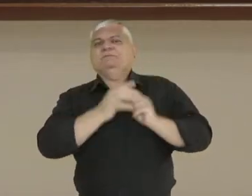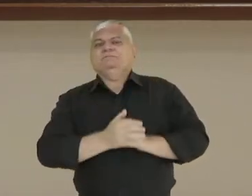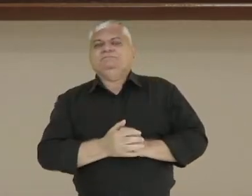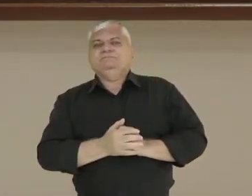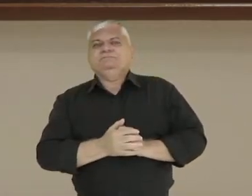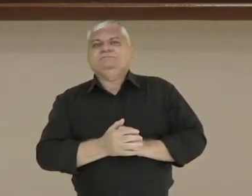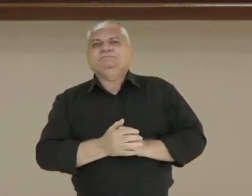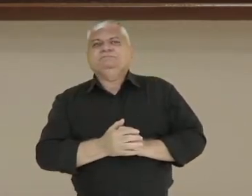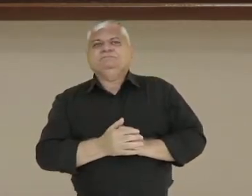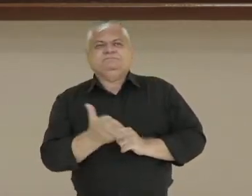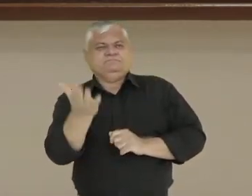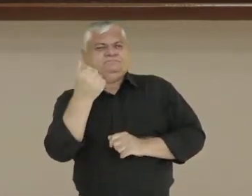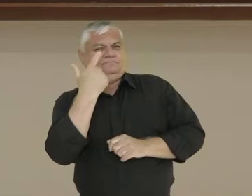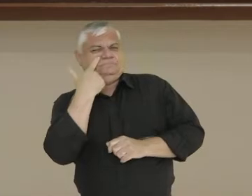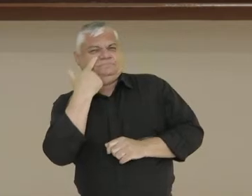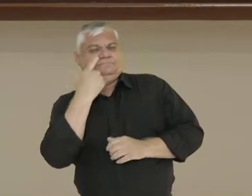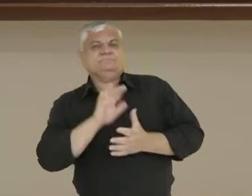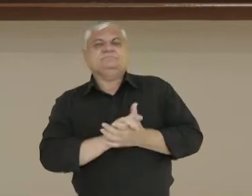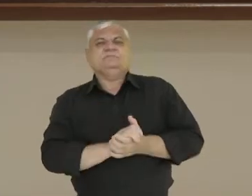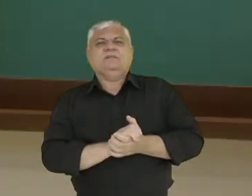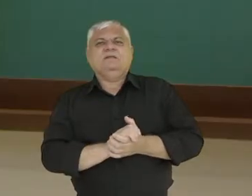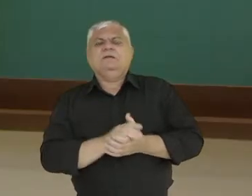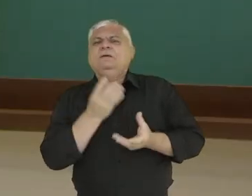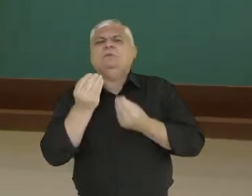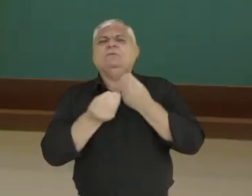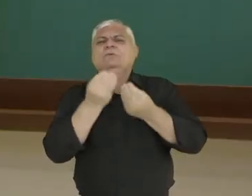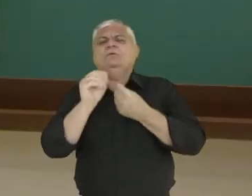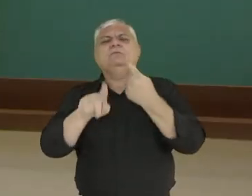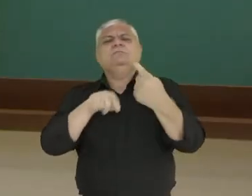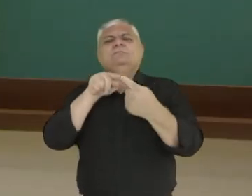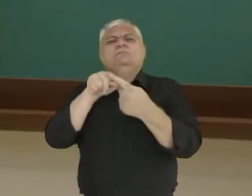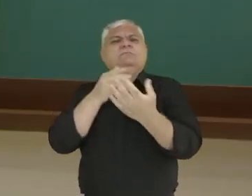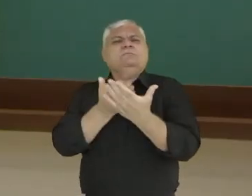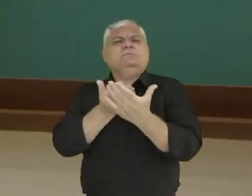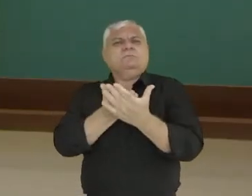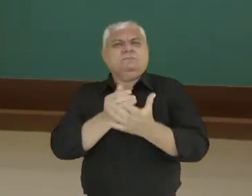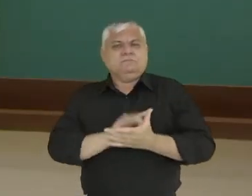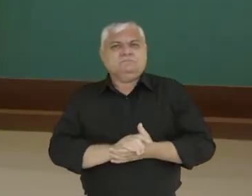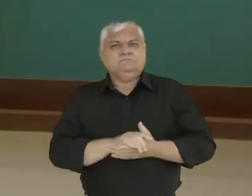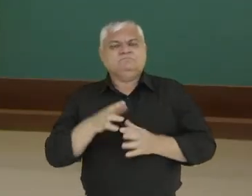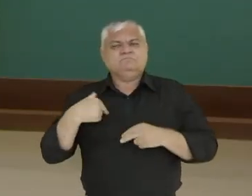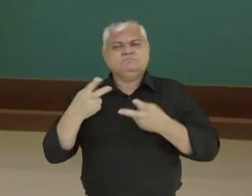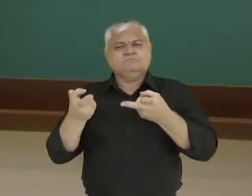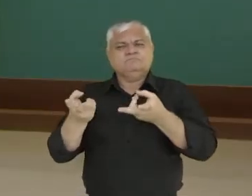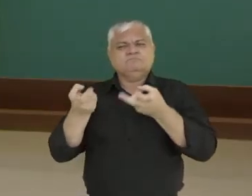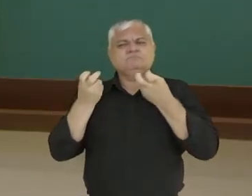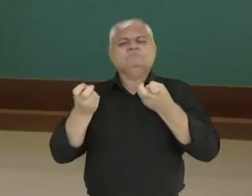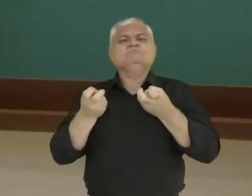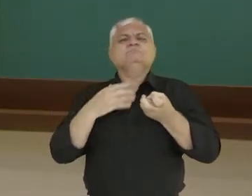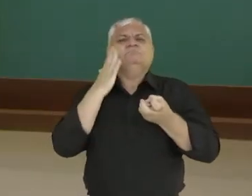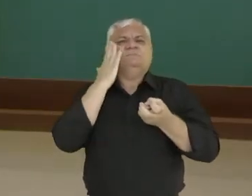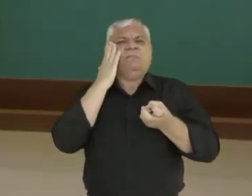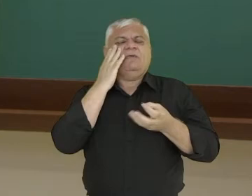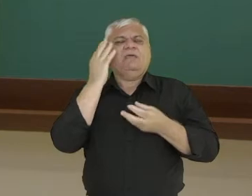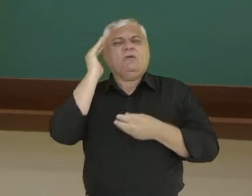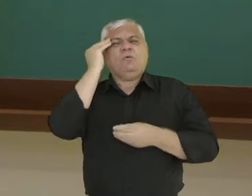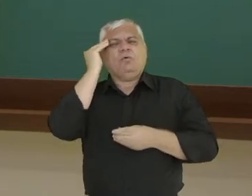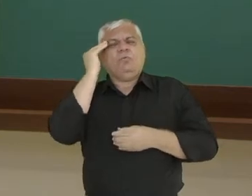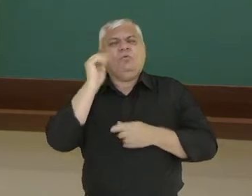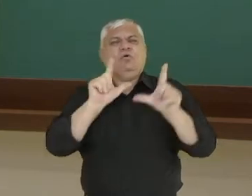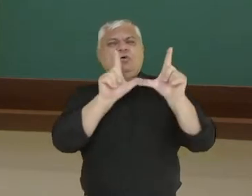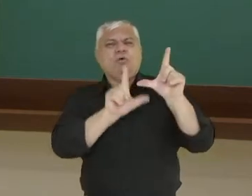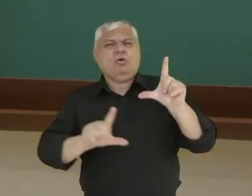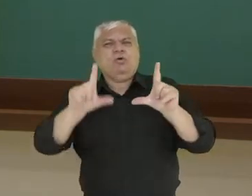logaritmo. Vamos lá? Quais são os objetivos da nossa aula? Reconhecer as propriedades operatórias do